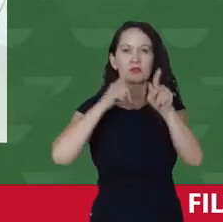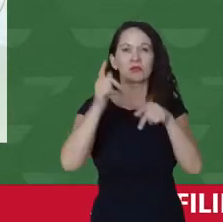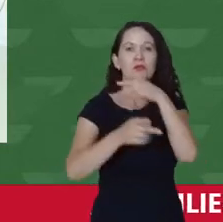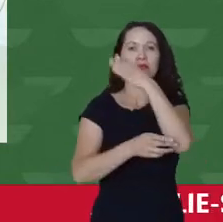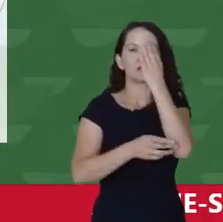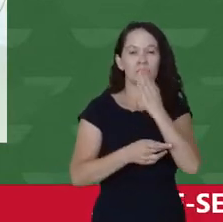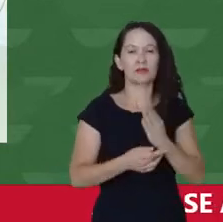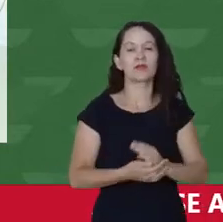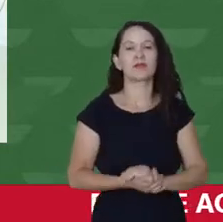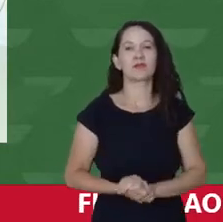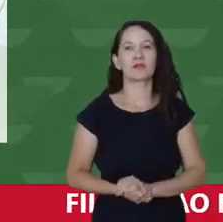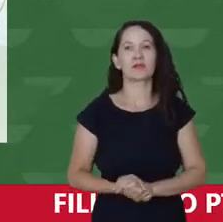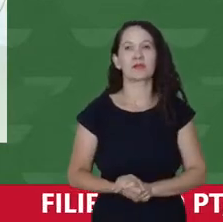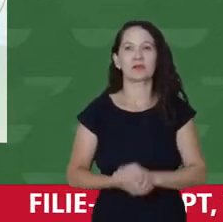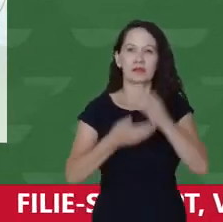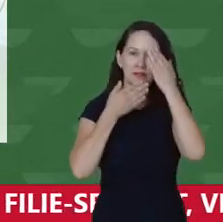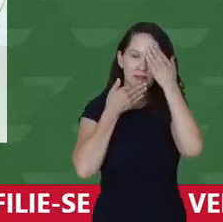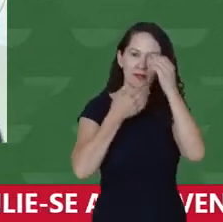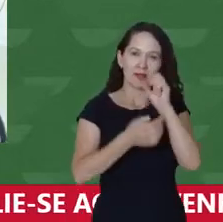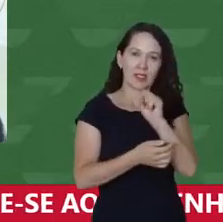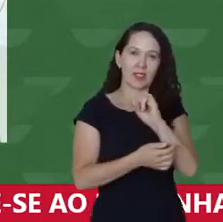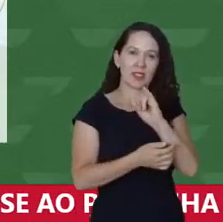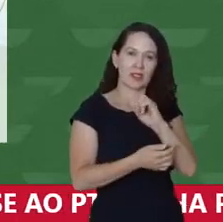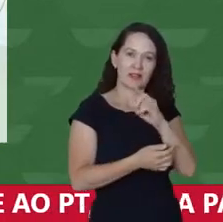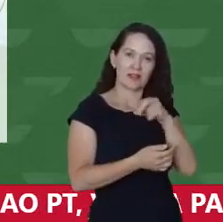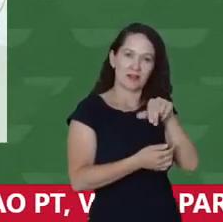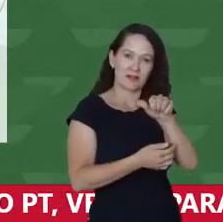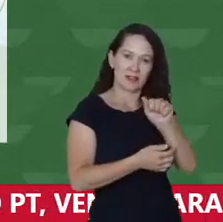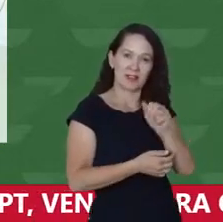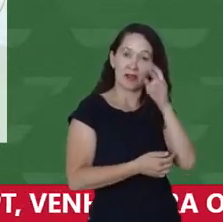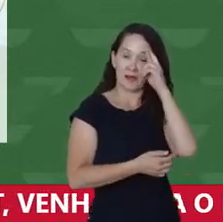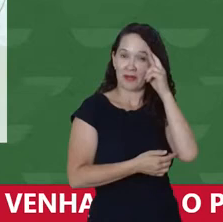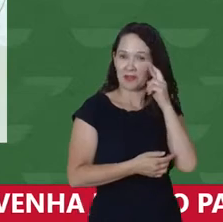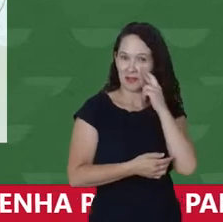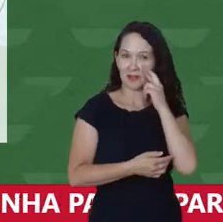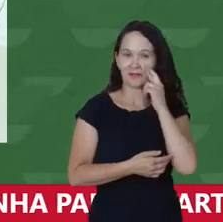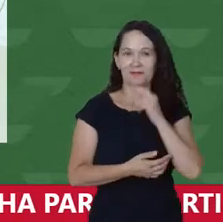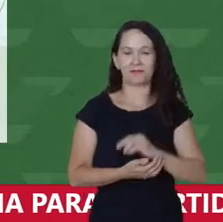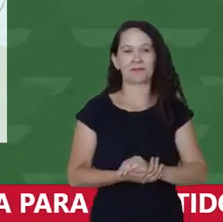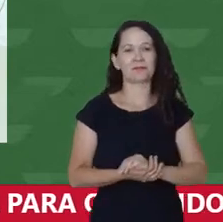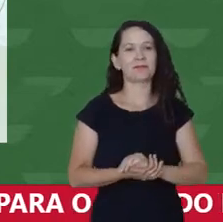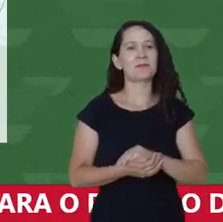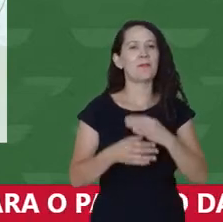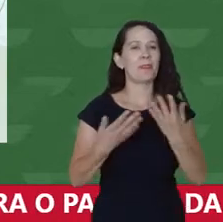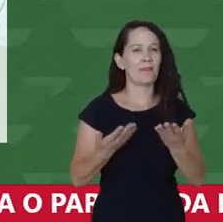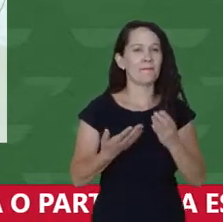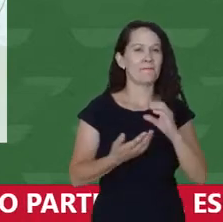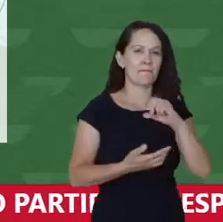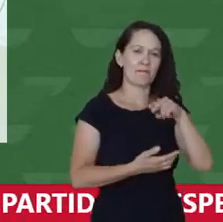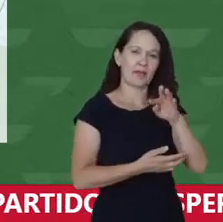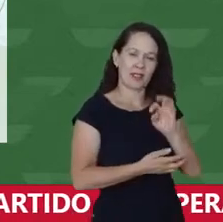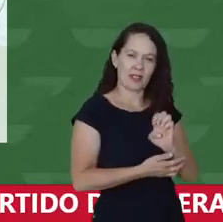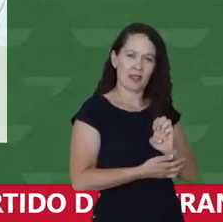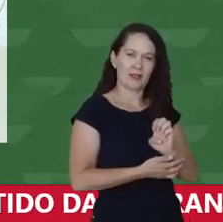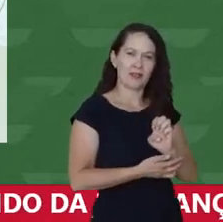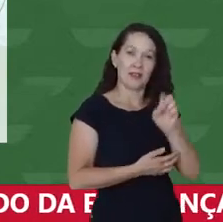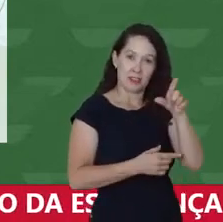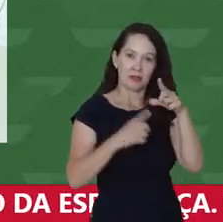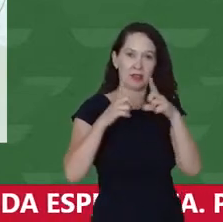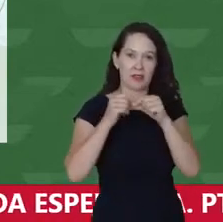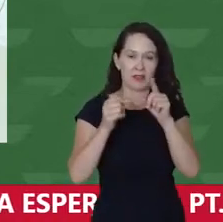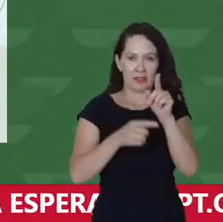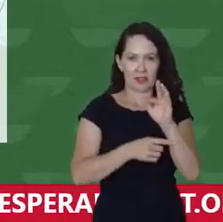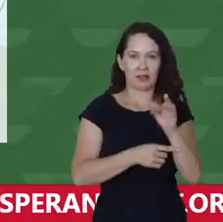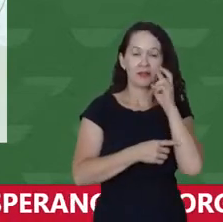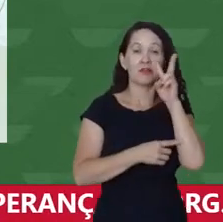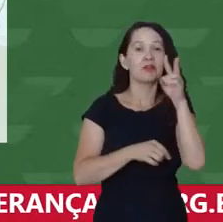brasileiro. Obrigado, Silvana. Rosilene Correa, na CNTE, e no Distrito Federal, eu